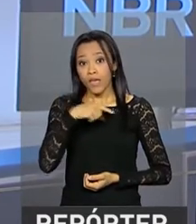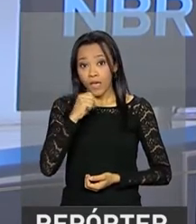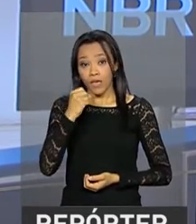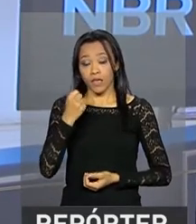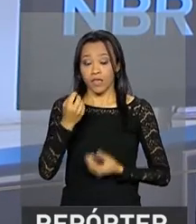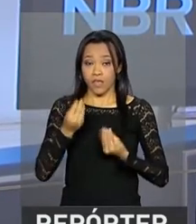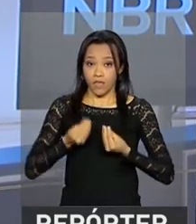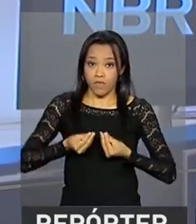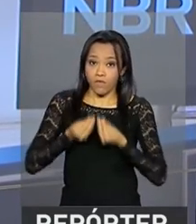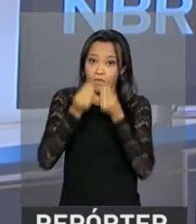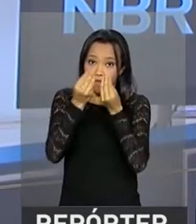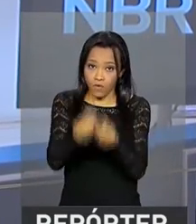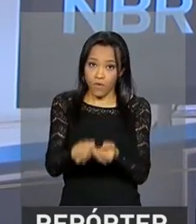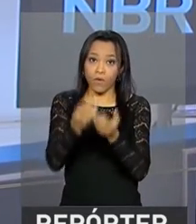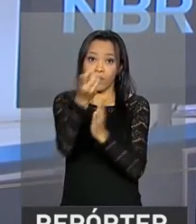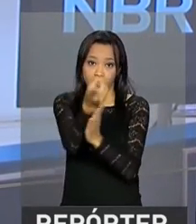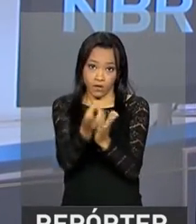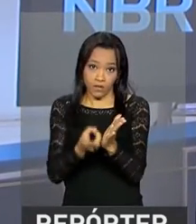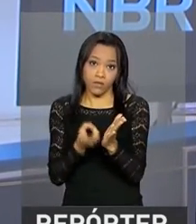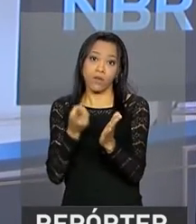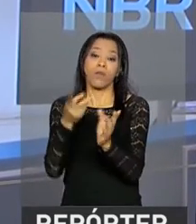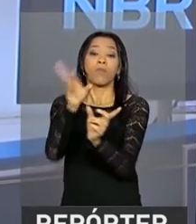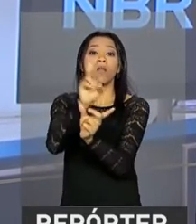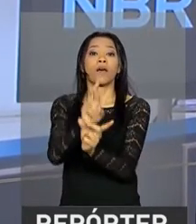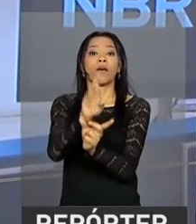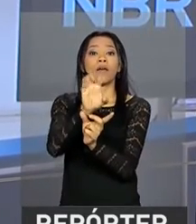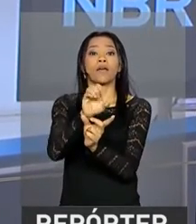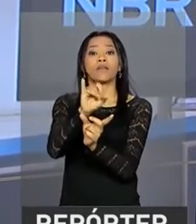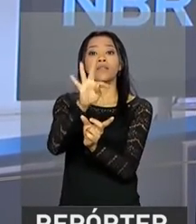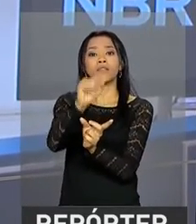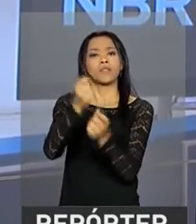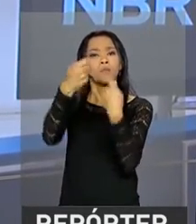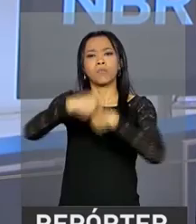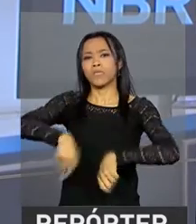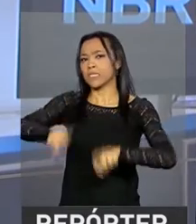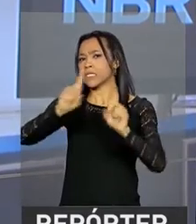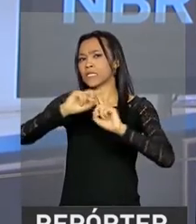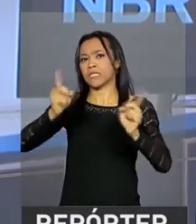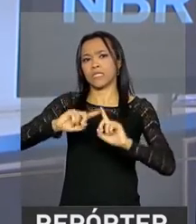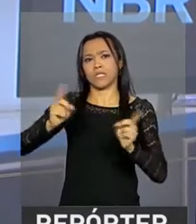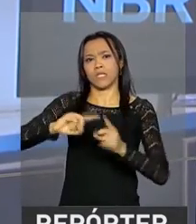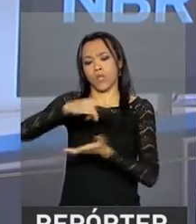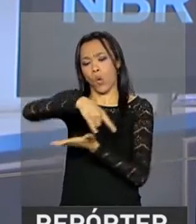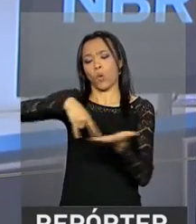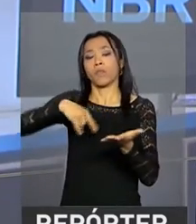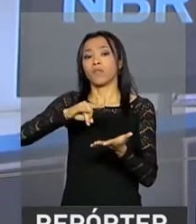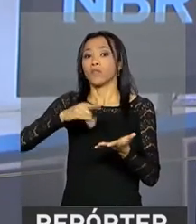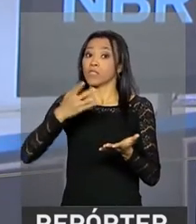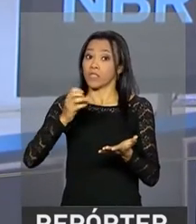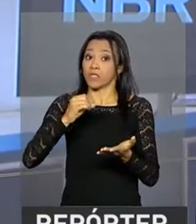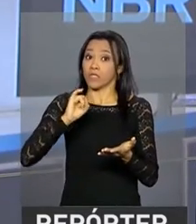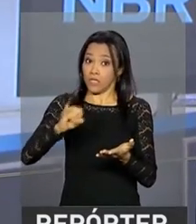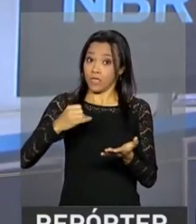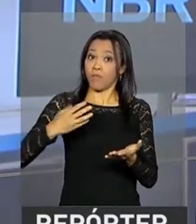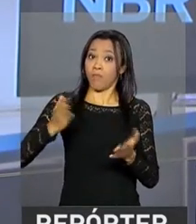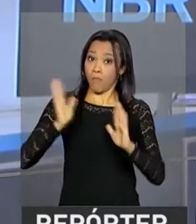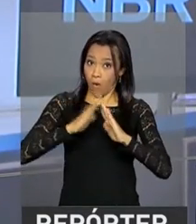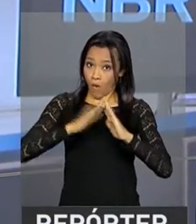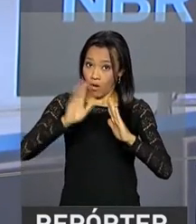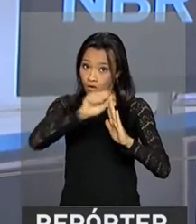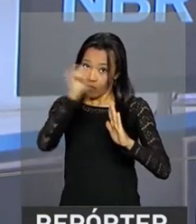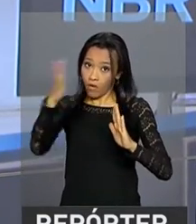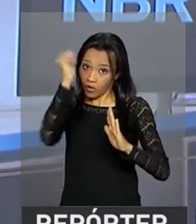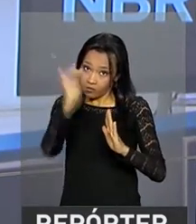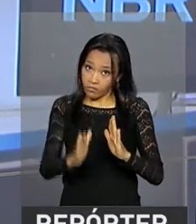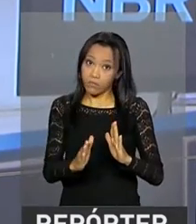comunicação e à declaração para a receita não precisa apresentar os documentos enquanto estiver morando no exterior e nem declarar imposto de renda